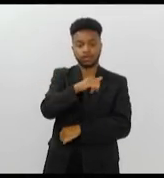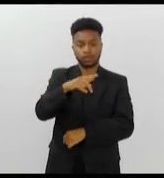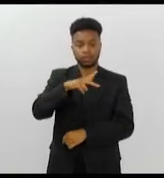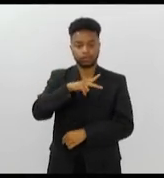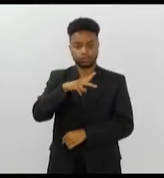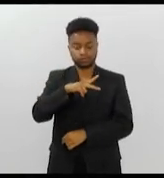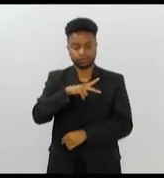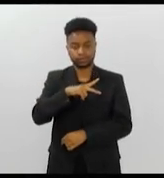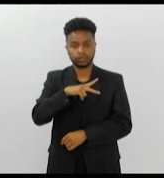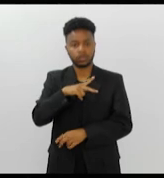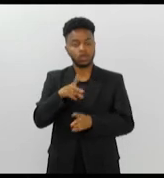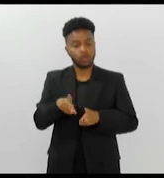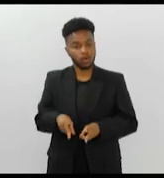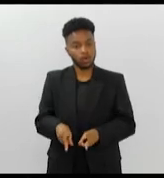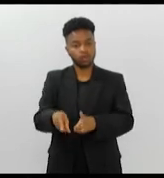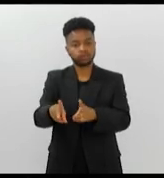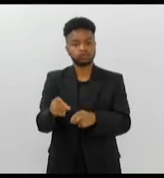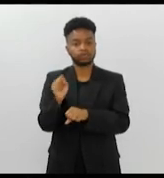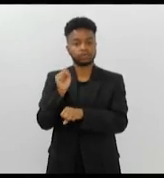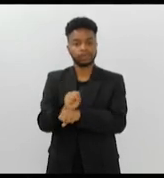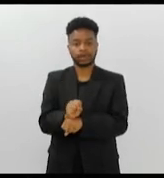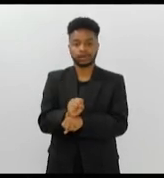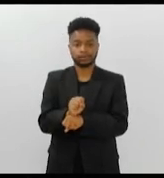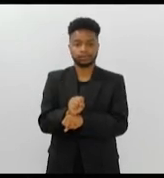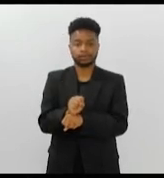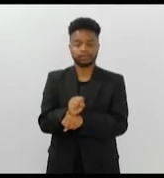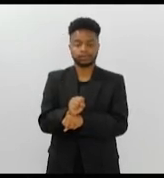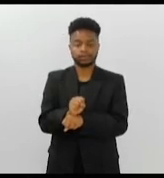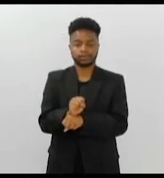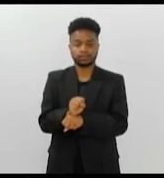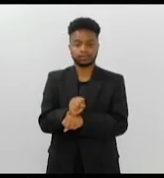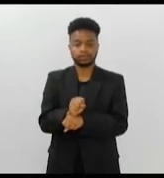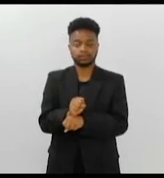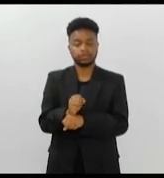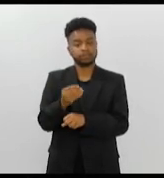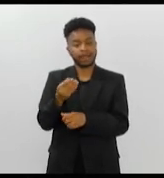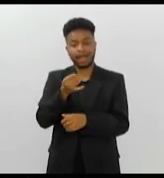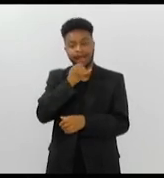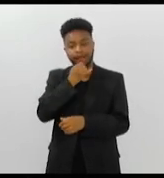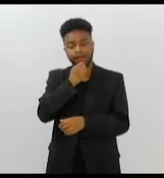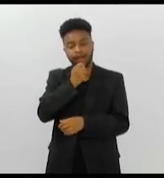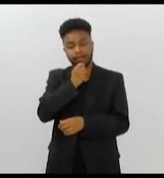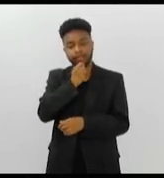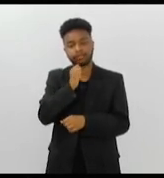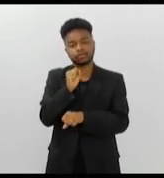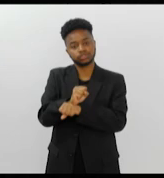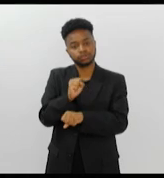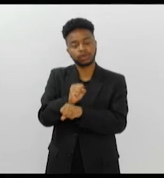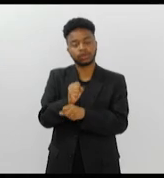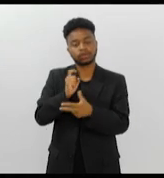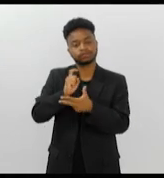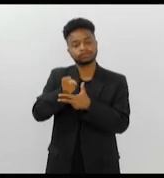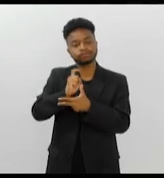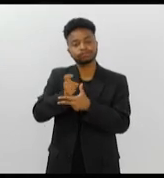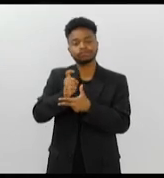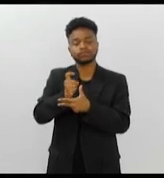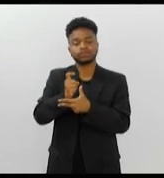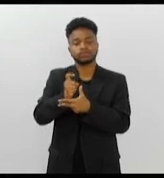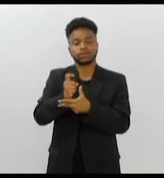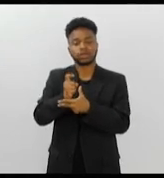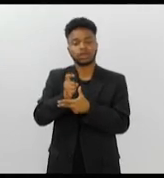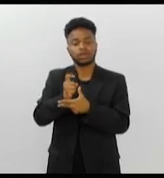executivos continua parado aguardando o Executivo acionar